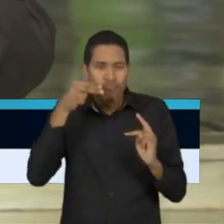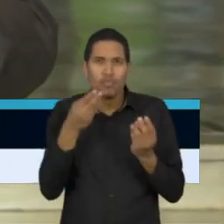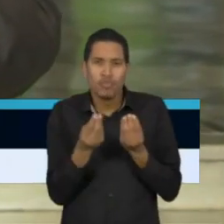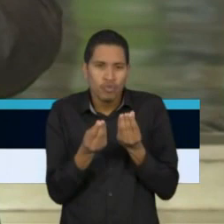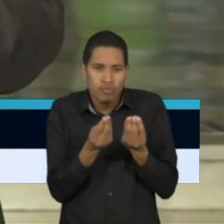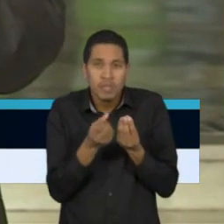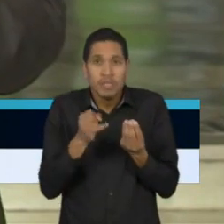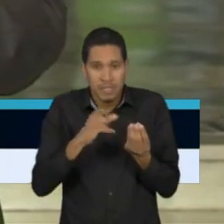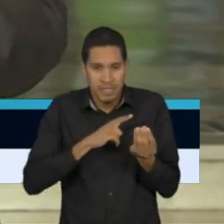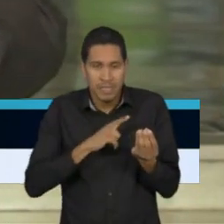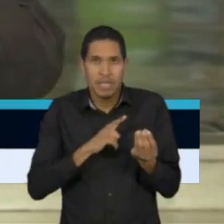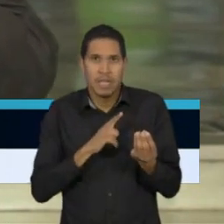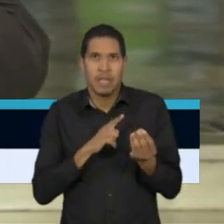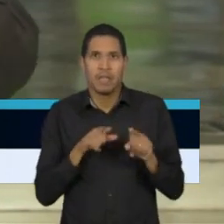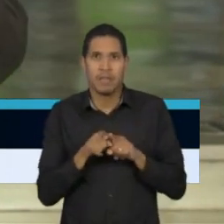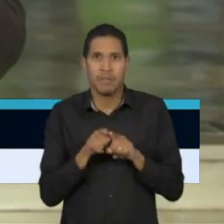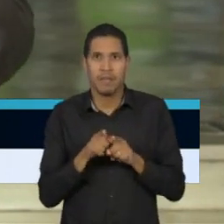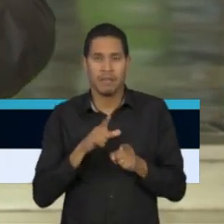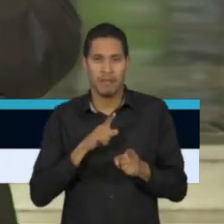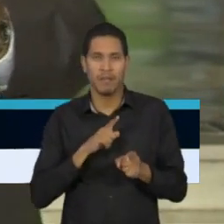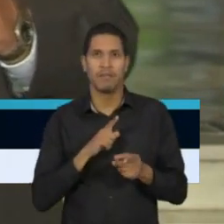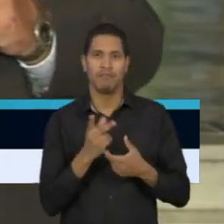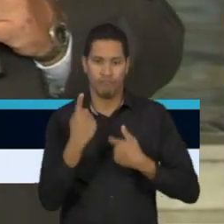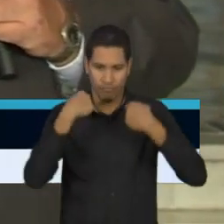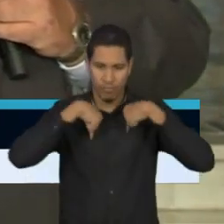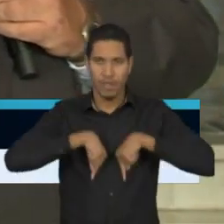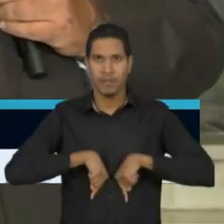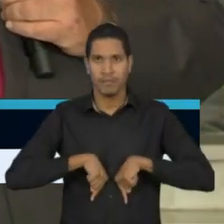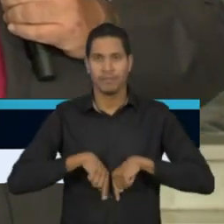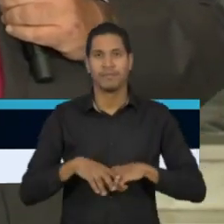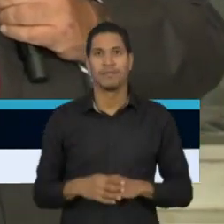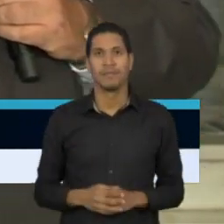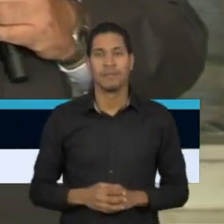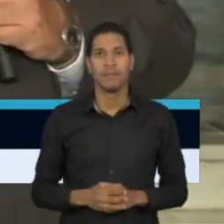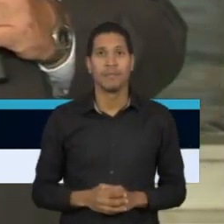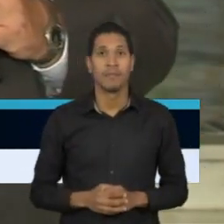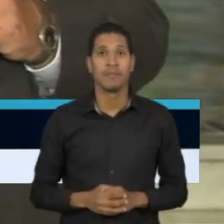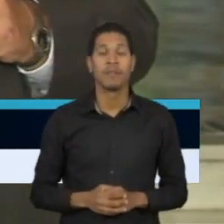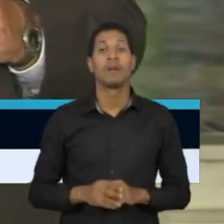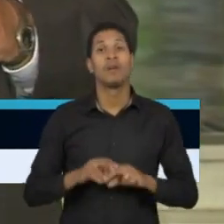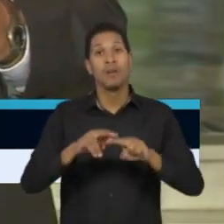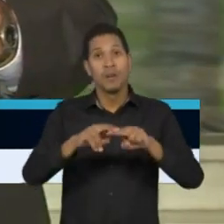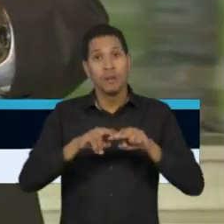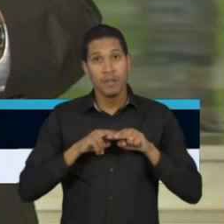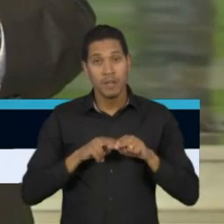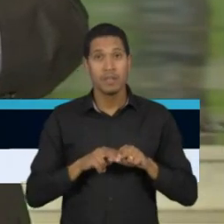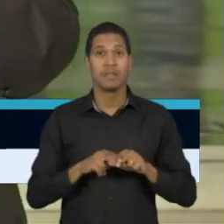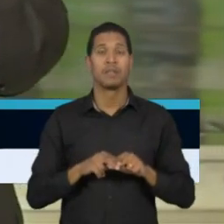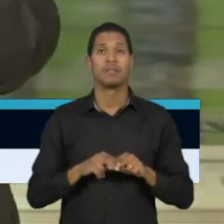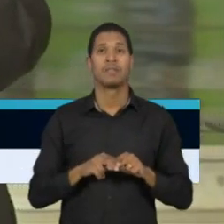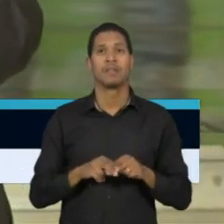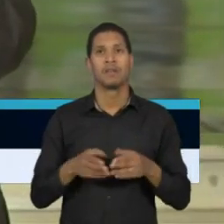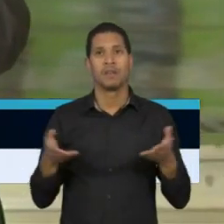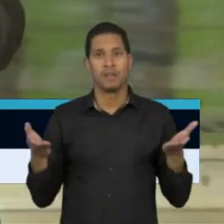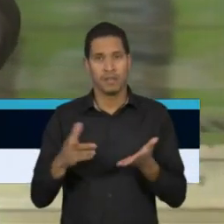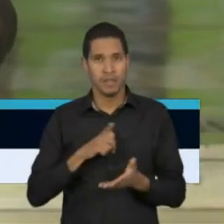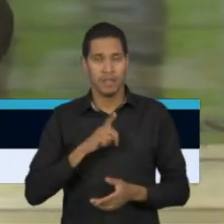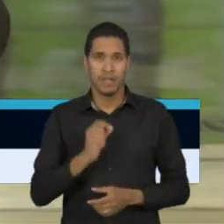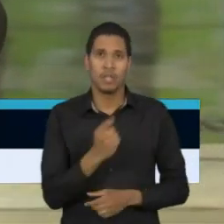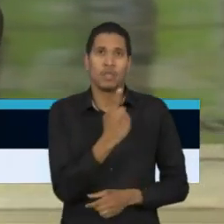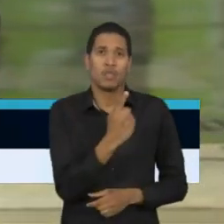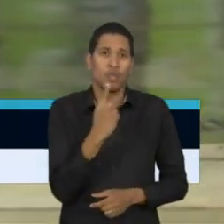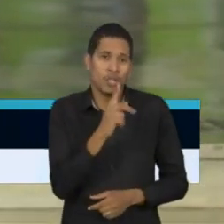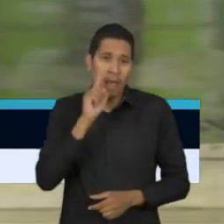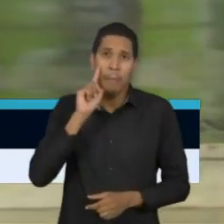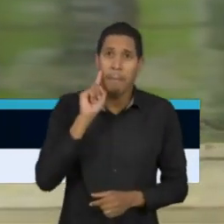a existência do vírus através do seu DNA. E nesse sentido, nós estamos com 12 mil exames para